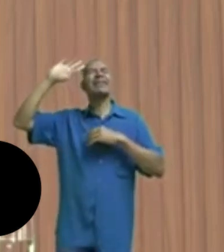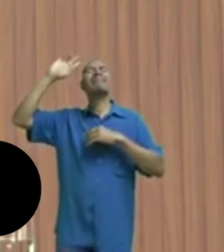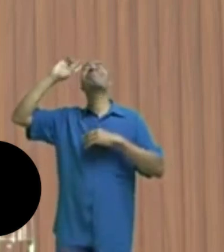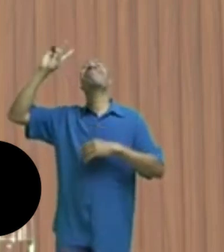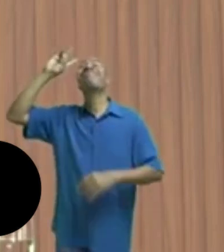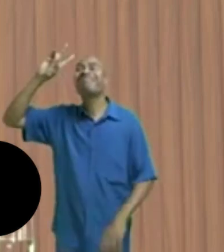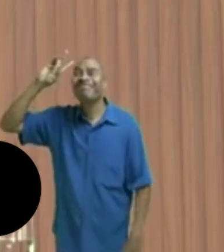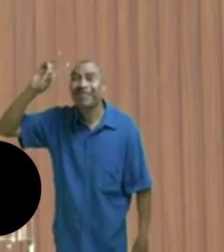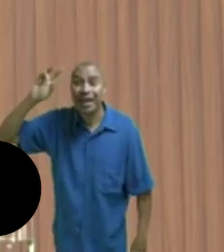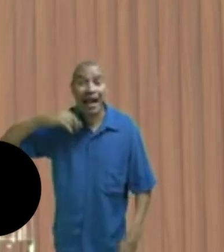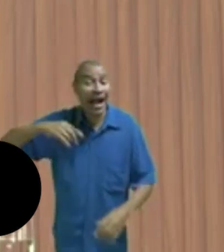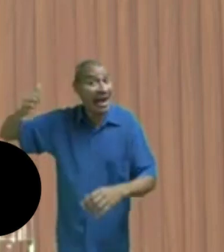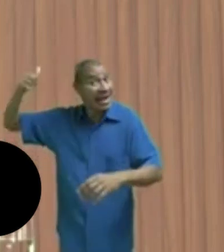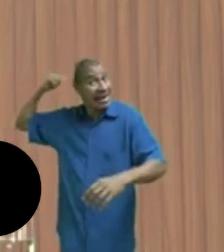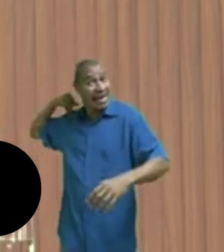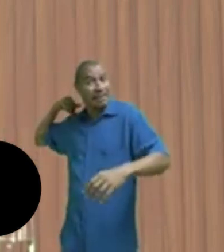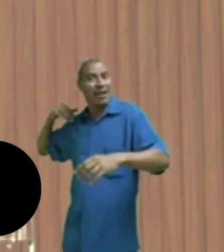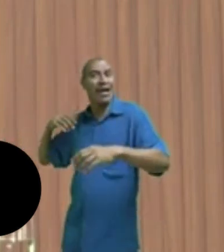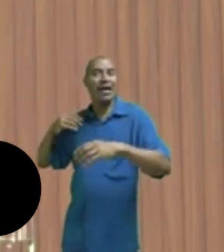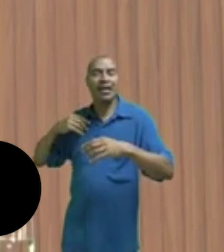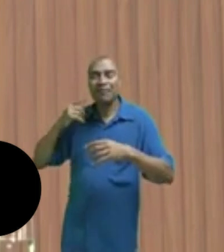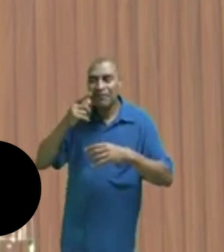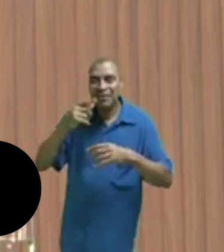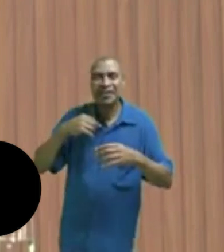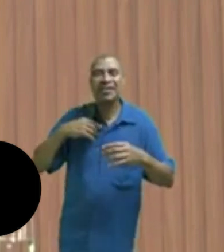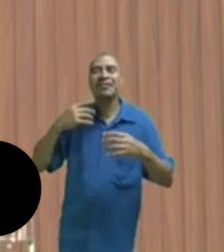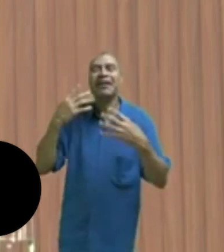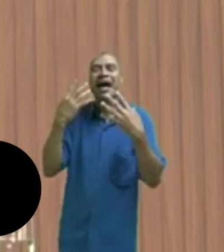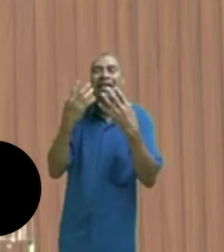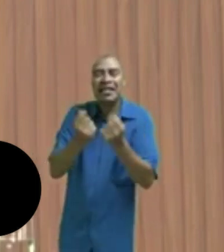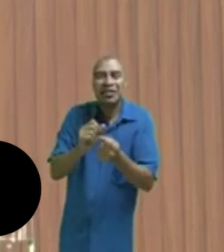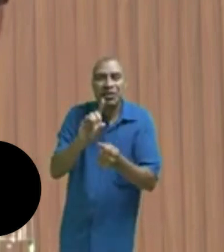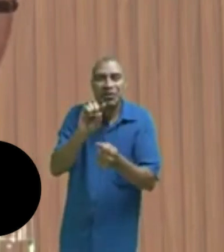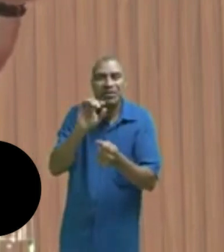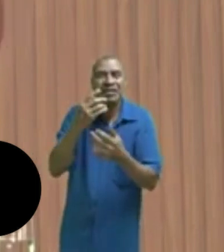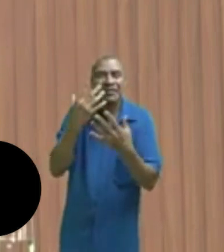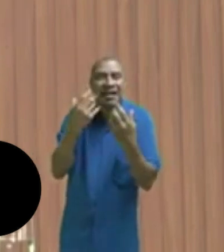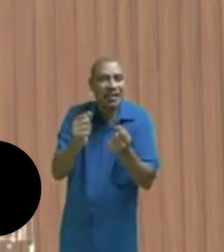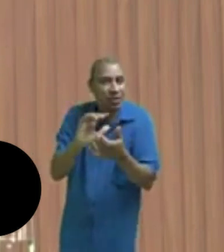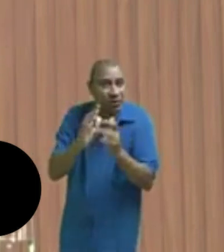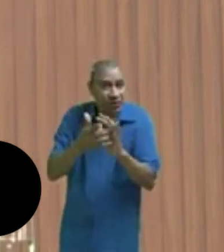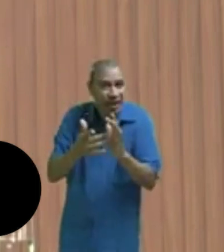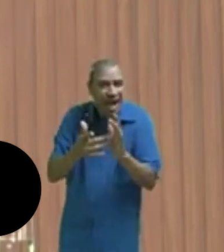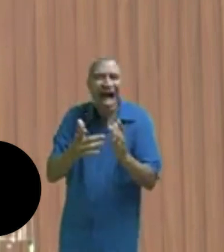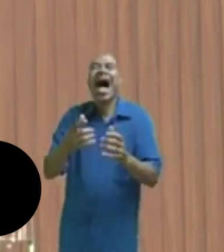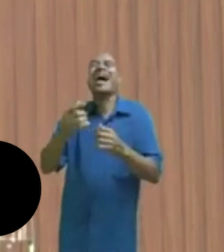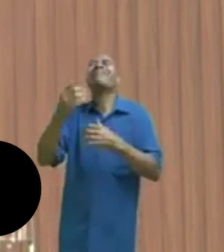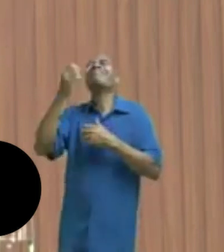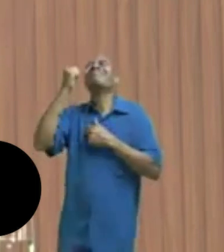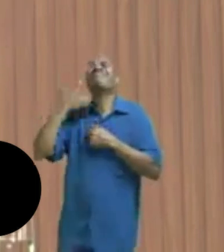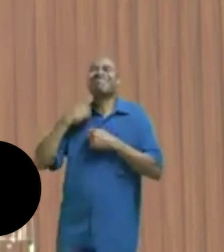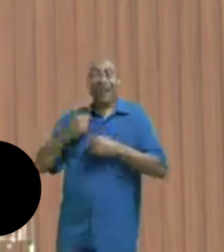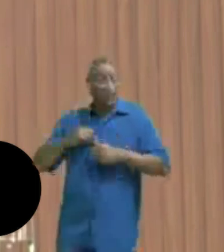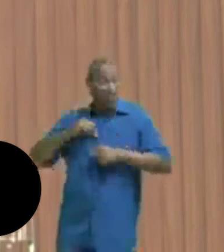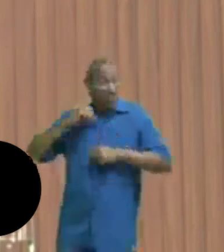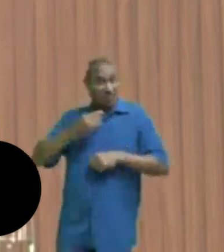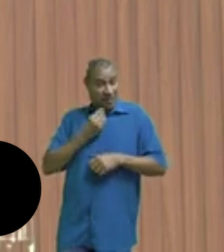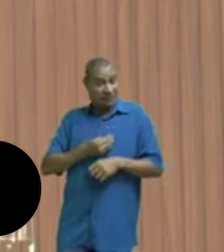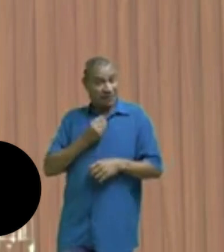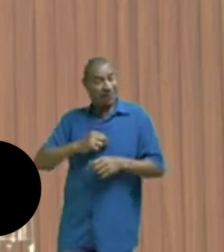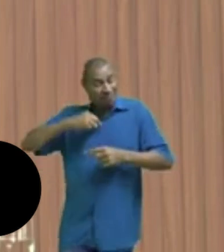dia que Ele nos encontrou. E Ele nos lembra que não é a igreja, nem o homem, nem nós mesmos